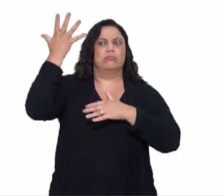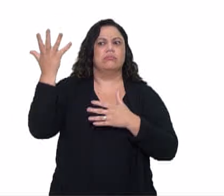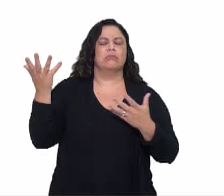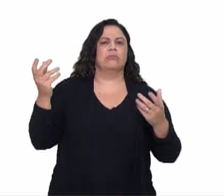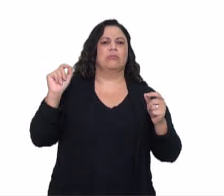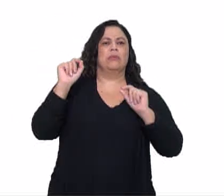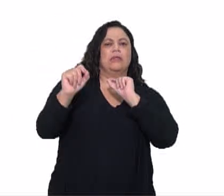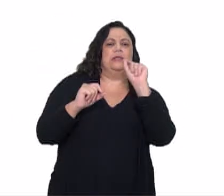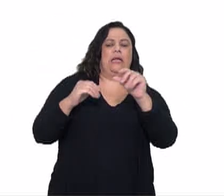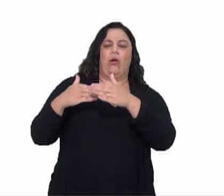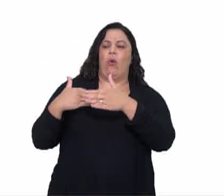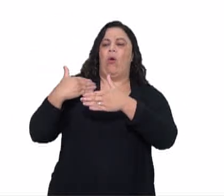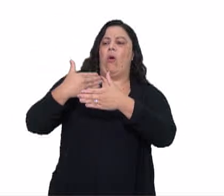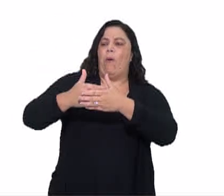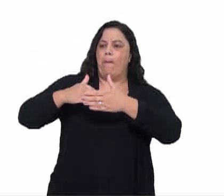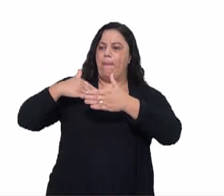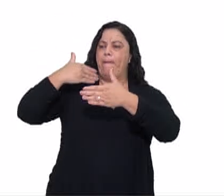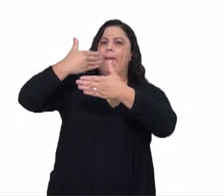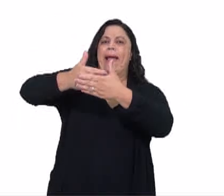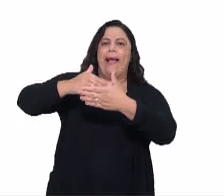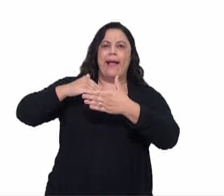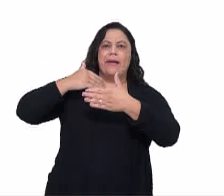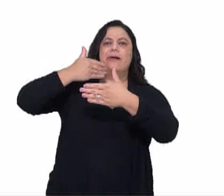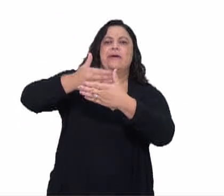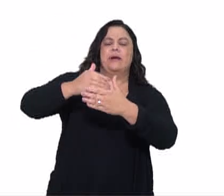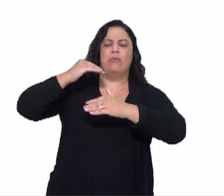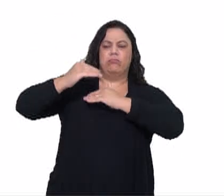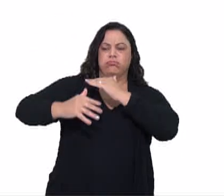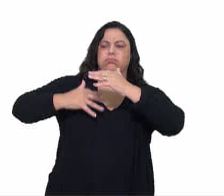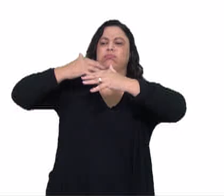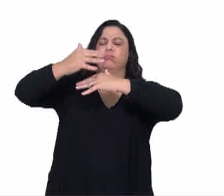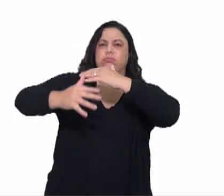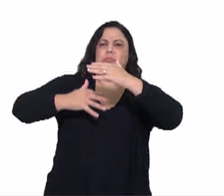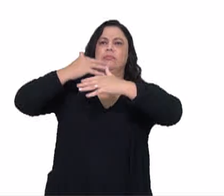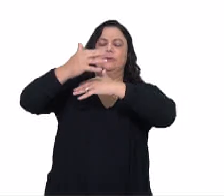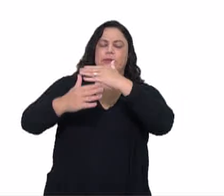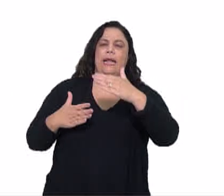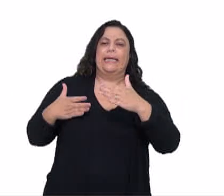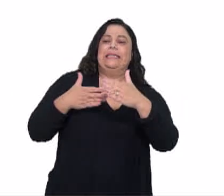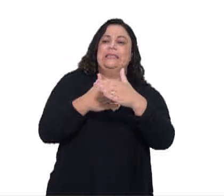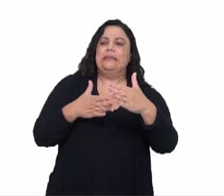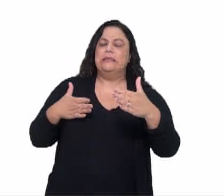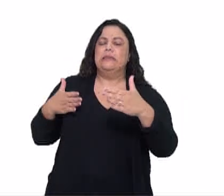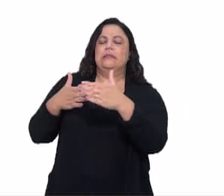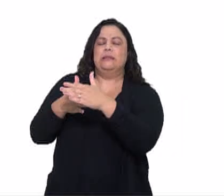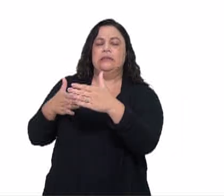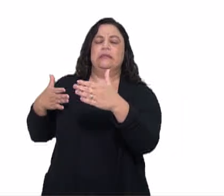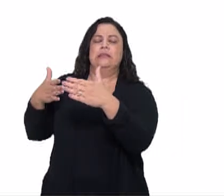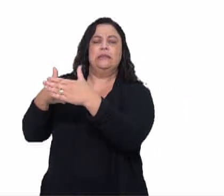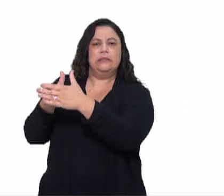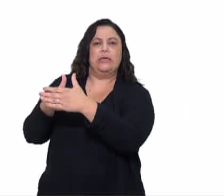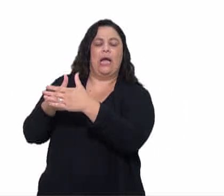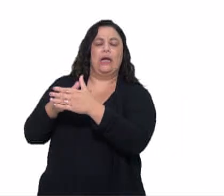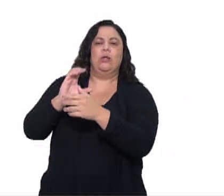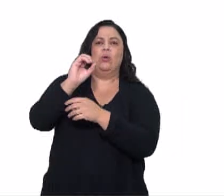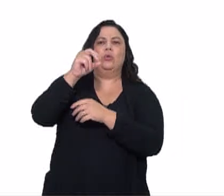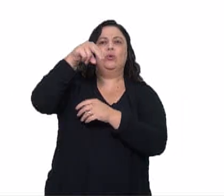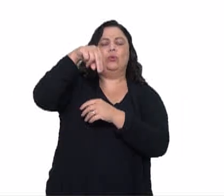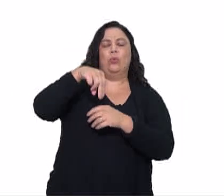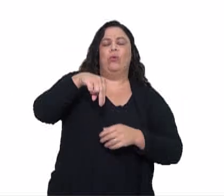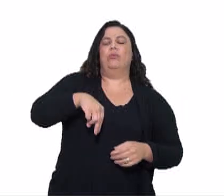próximo. Segundo ele, limitar as emissões de combustíveis fósseis para reduzir a mudança